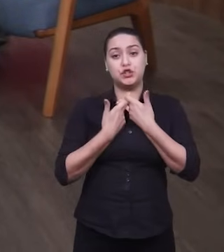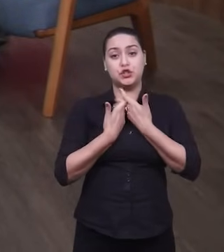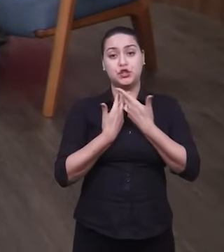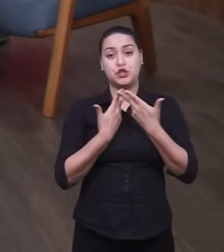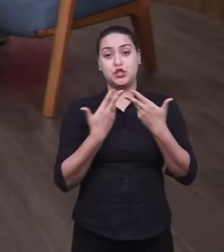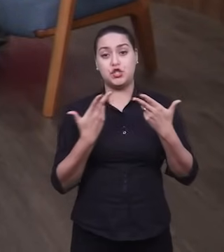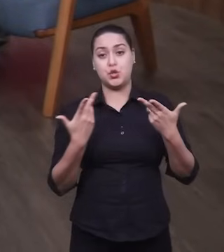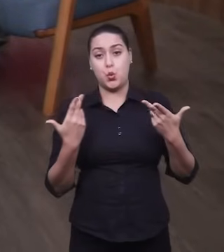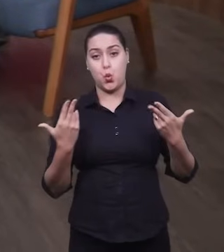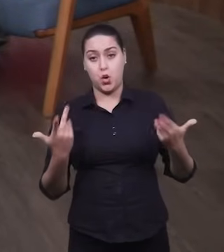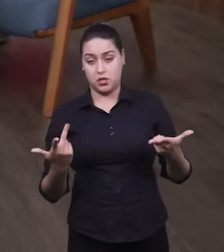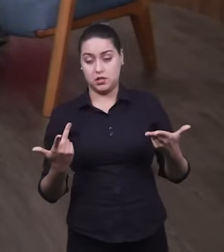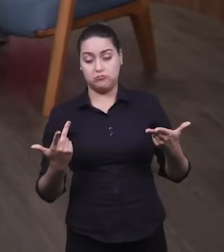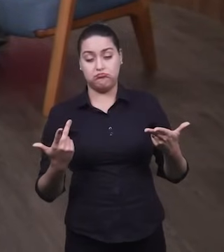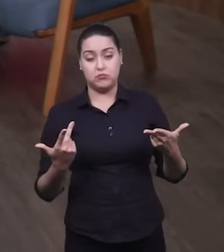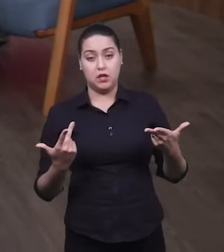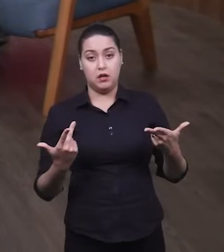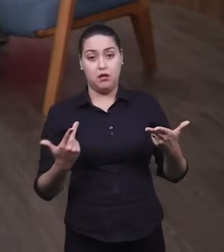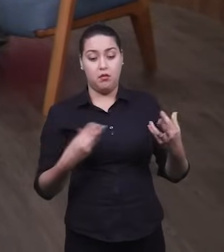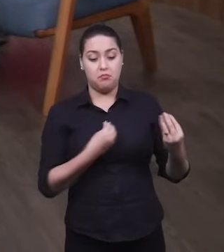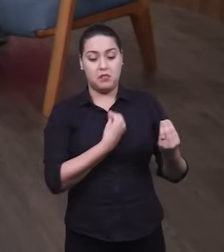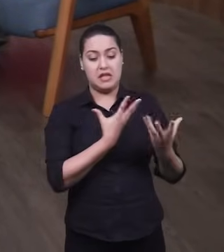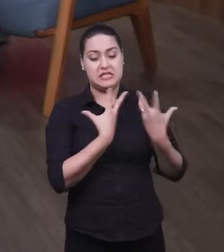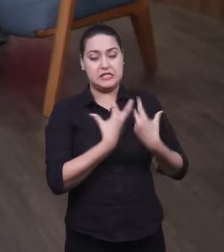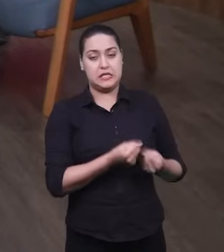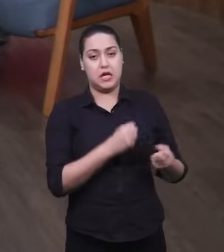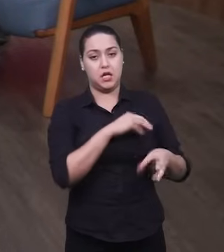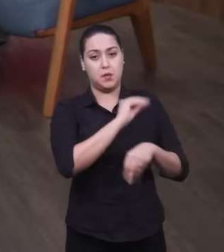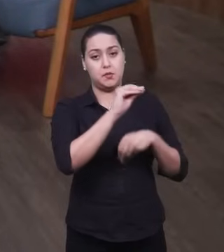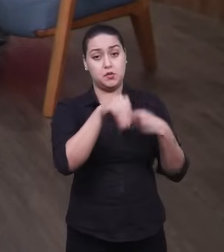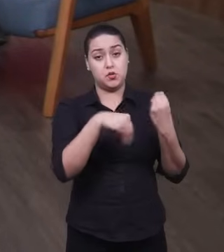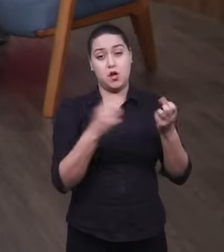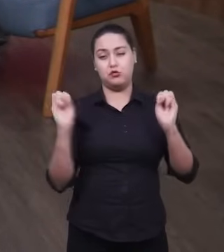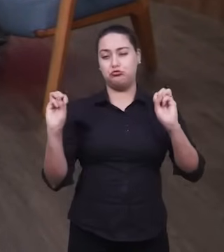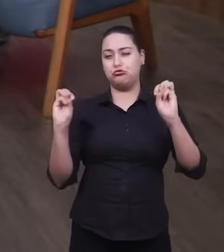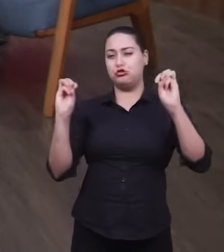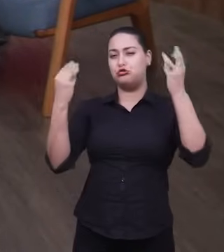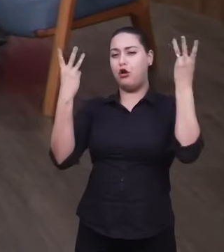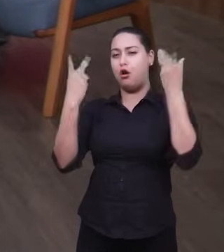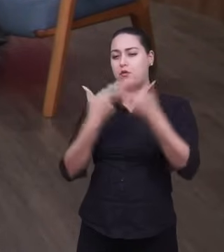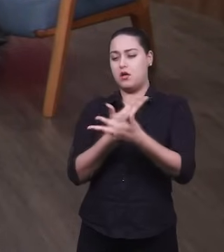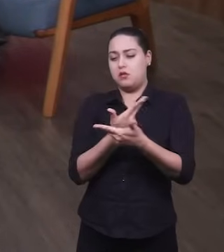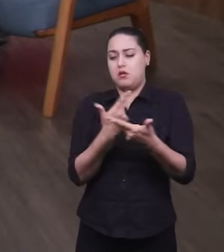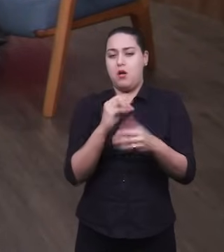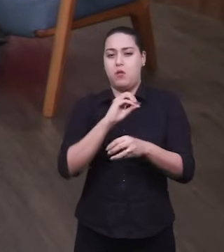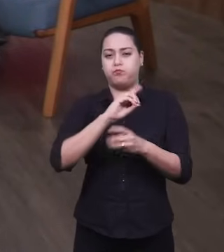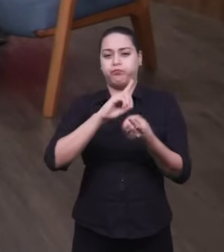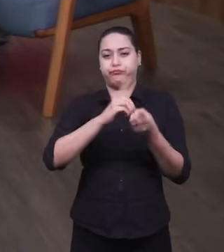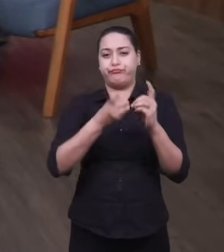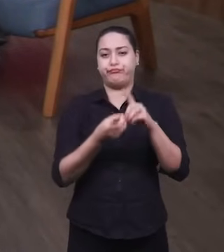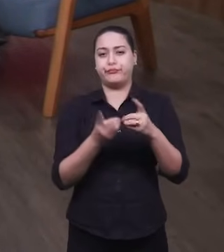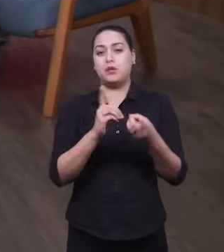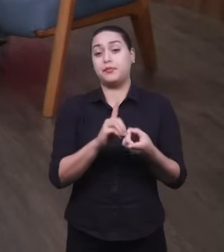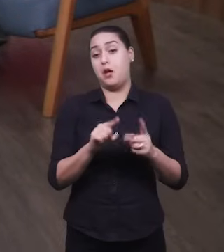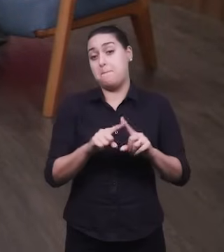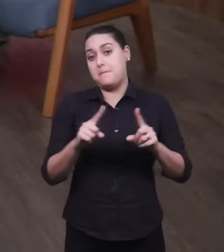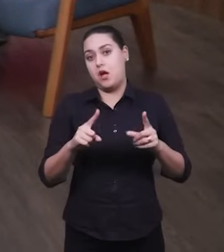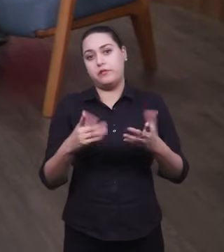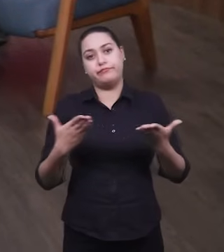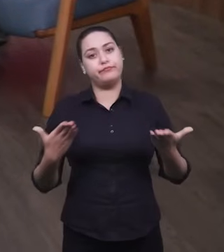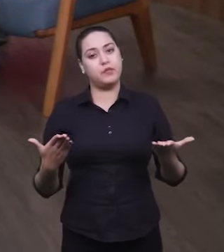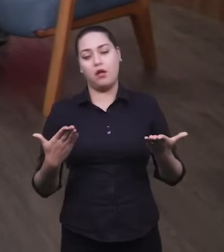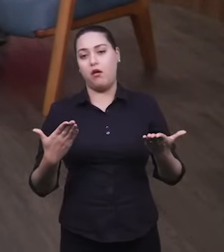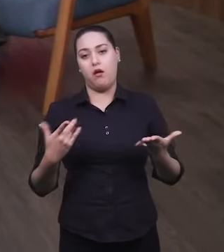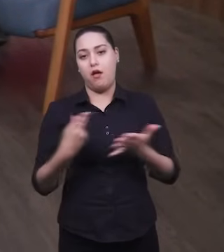e coisas do mundo entrem e tomem e formatem a igreja. E deve ser o contrário,